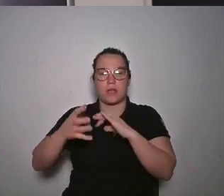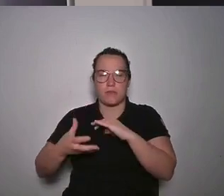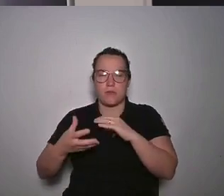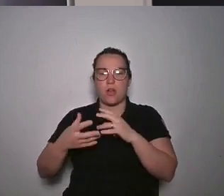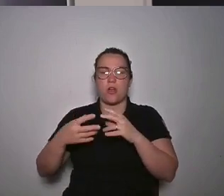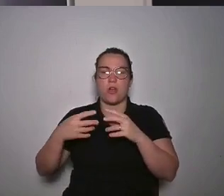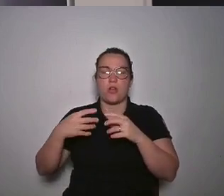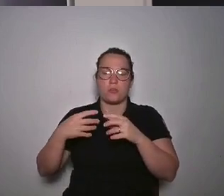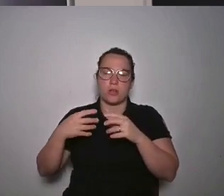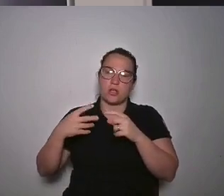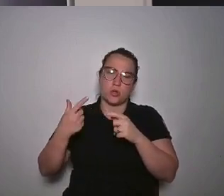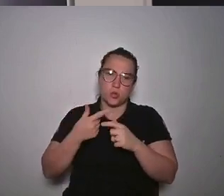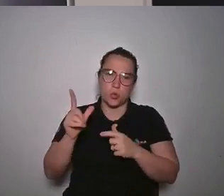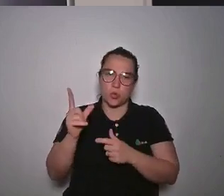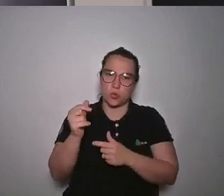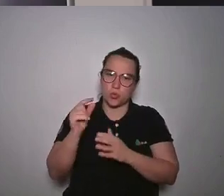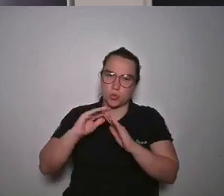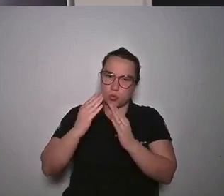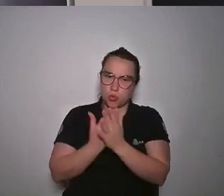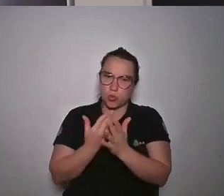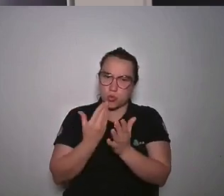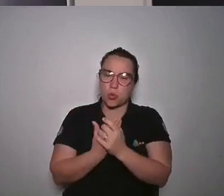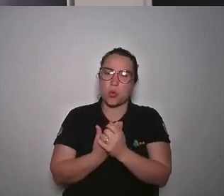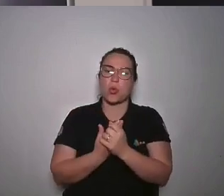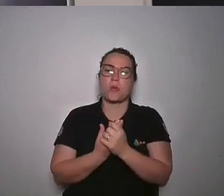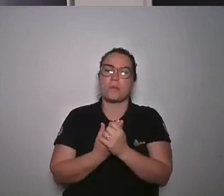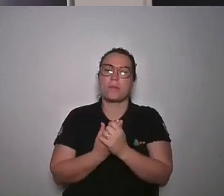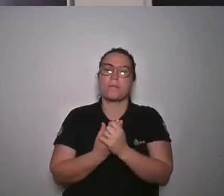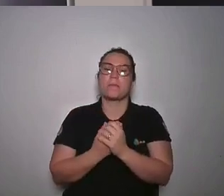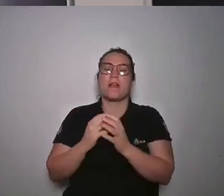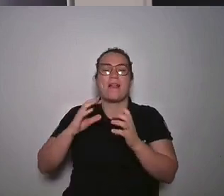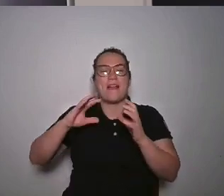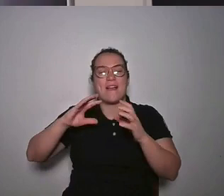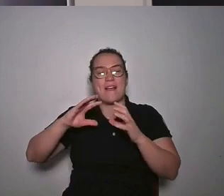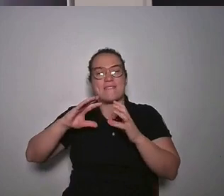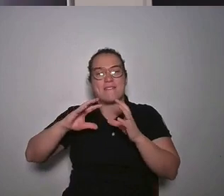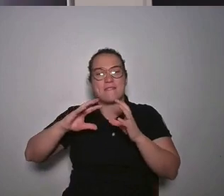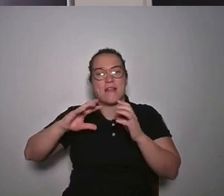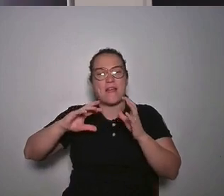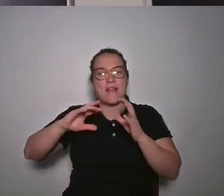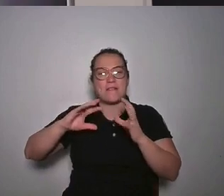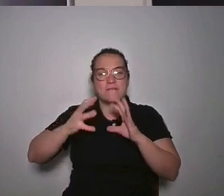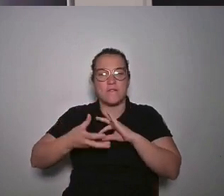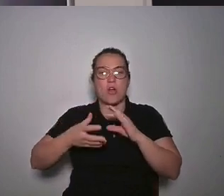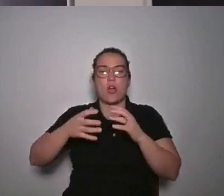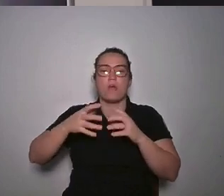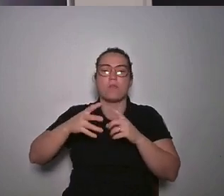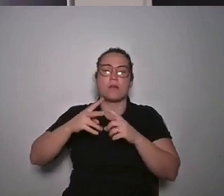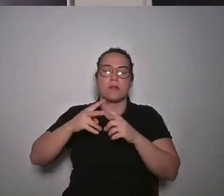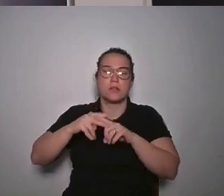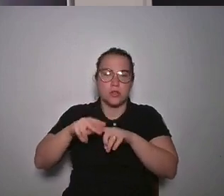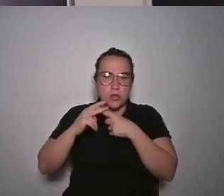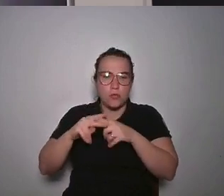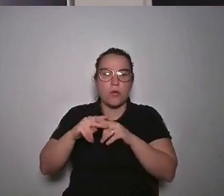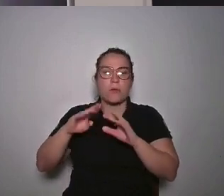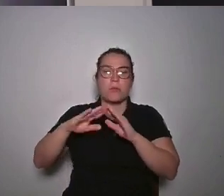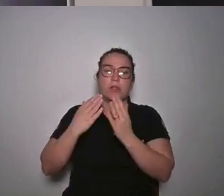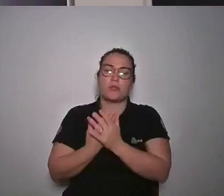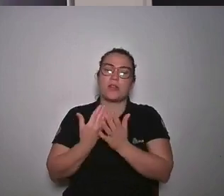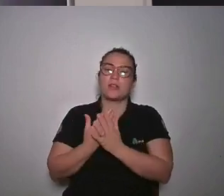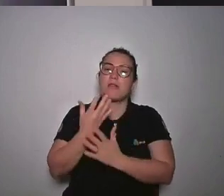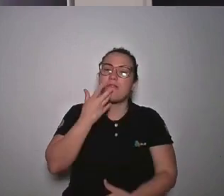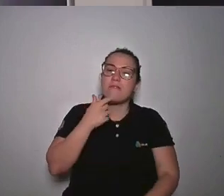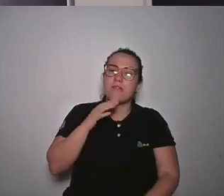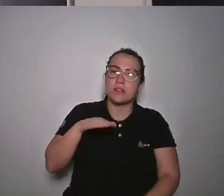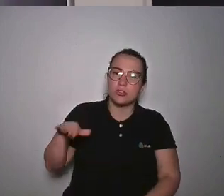outros recursos para as escolas, construção e ampliação e reforma de equipamentos para a educação infantil, que tem que separar educação infantil,